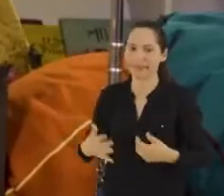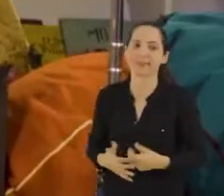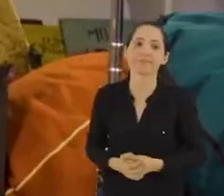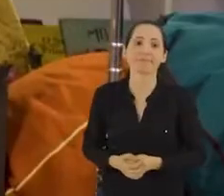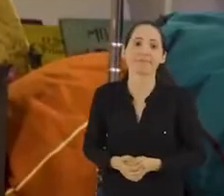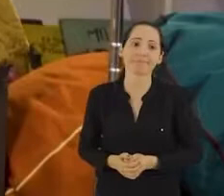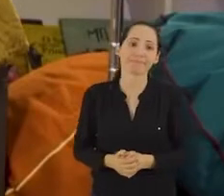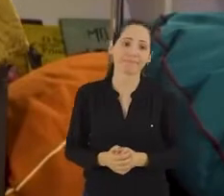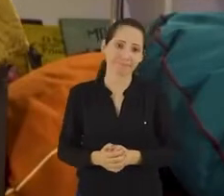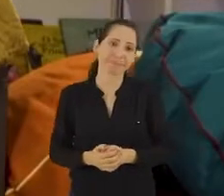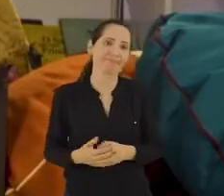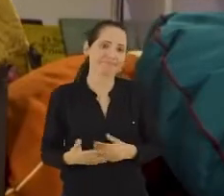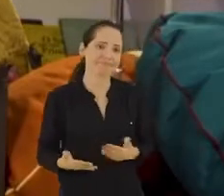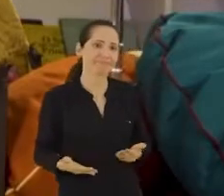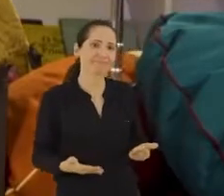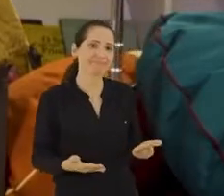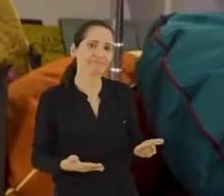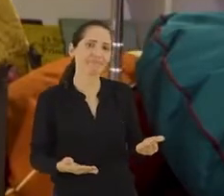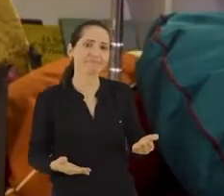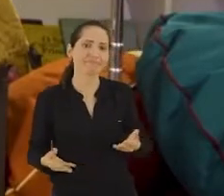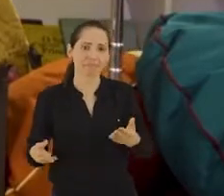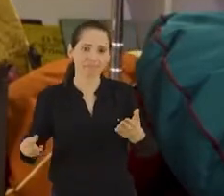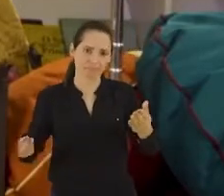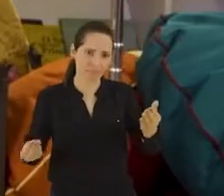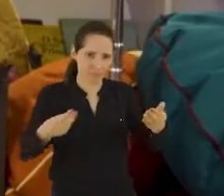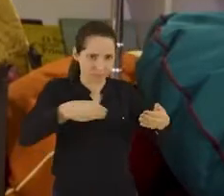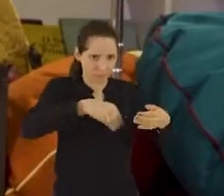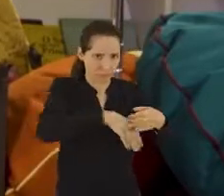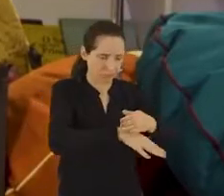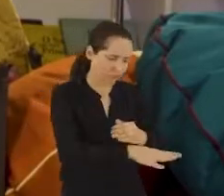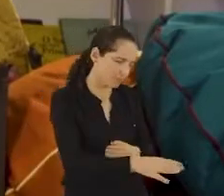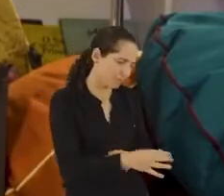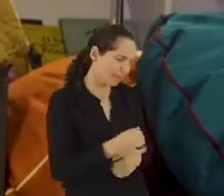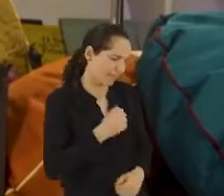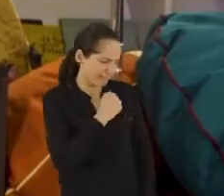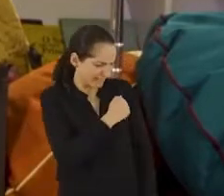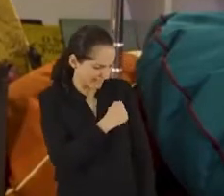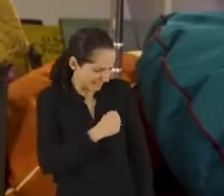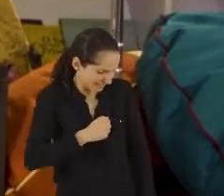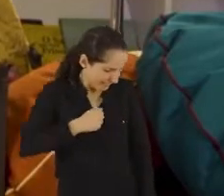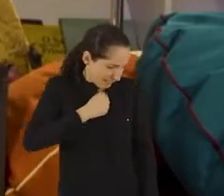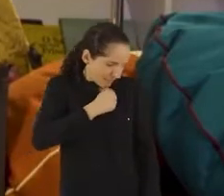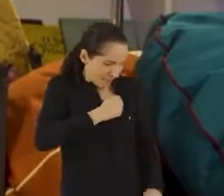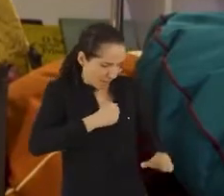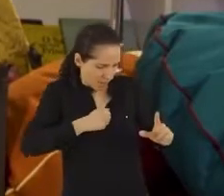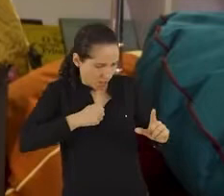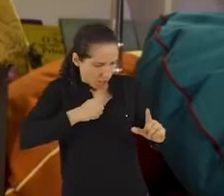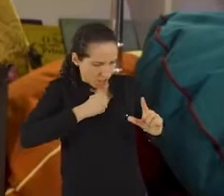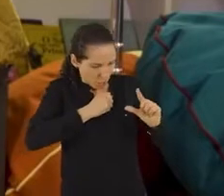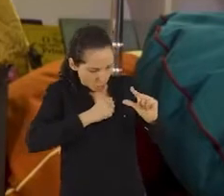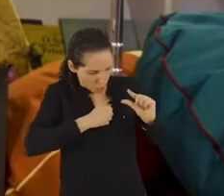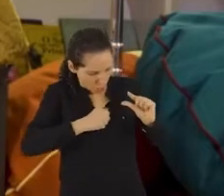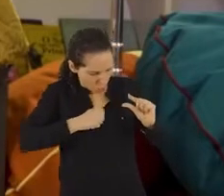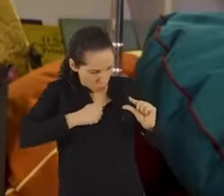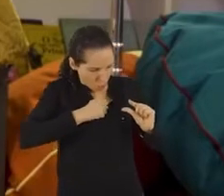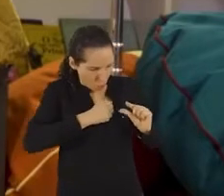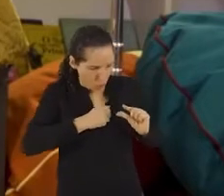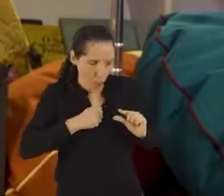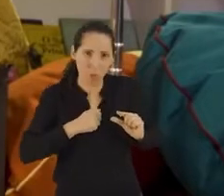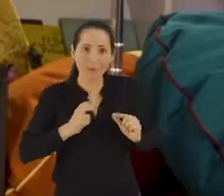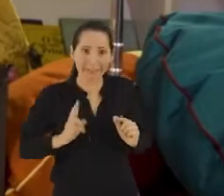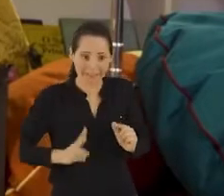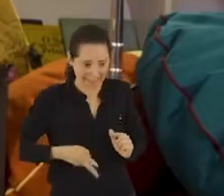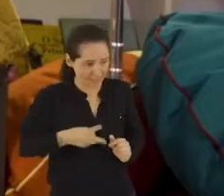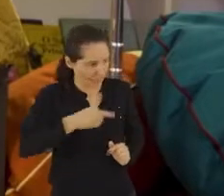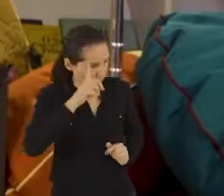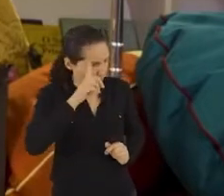O tempo faz bem, né? Ele passou e aquela saudade foi amenizando. E todas as tardes ele subia ao